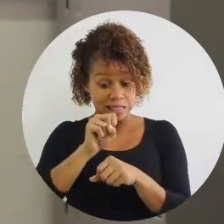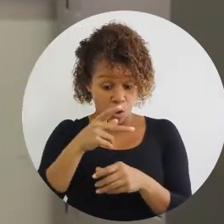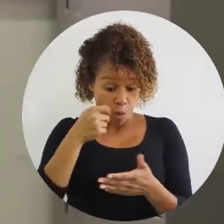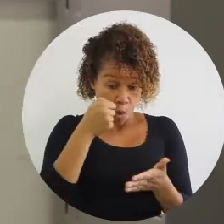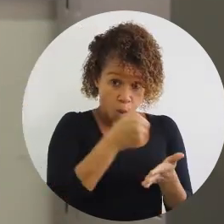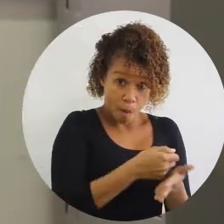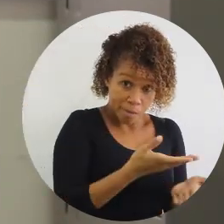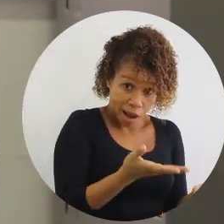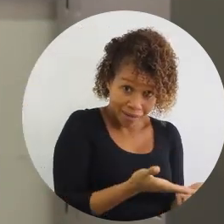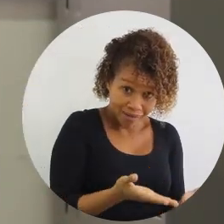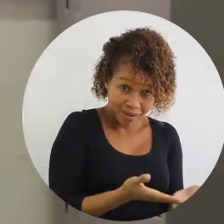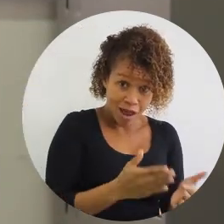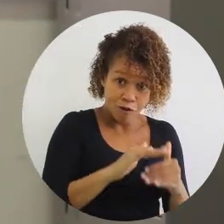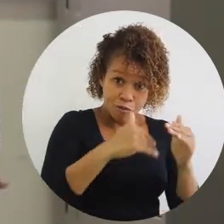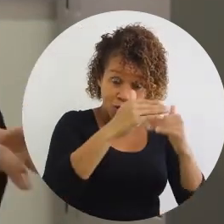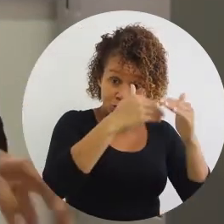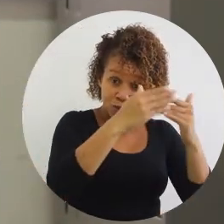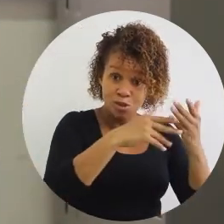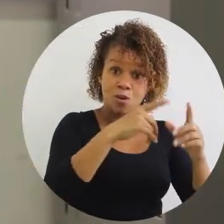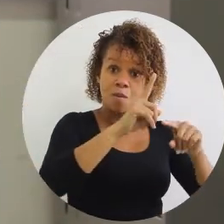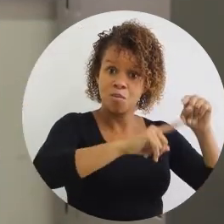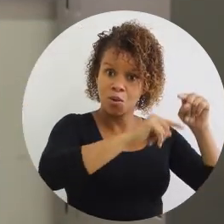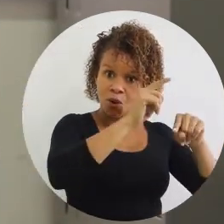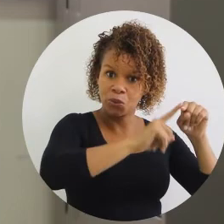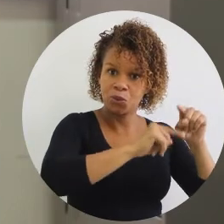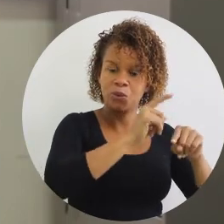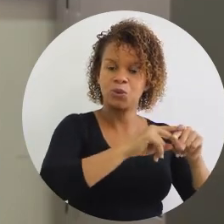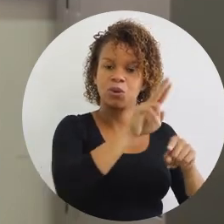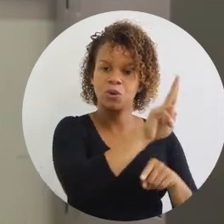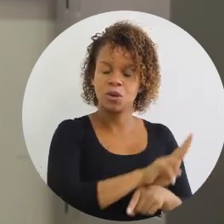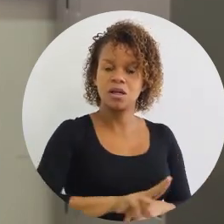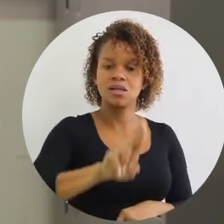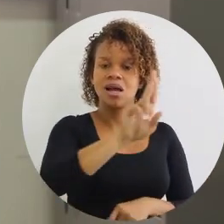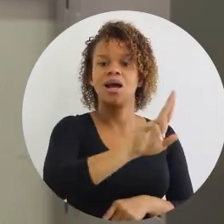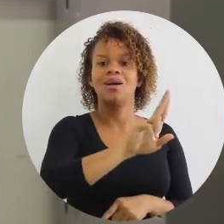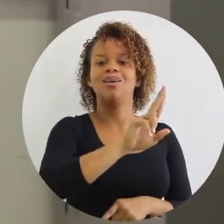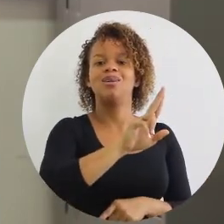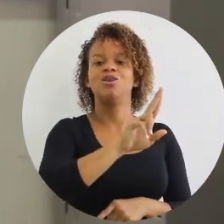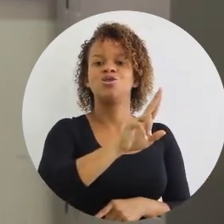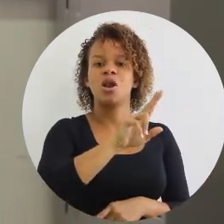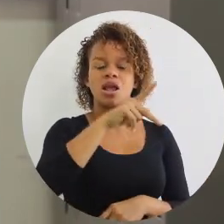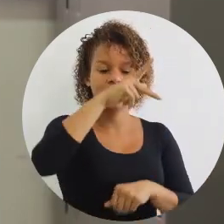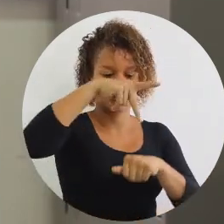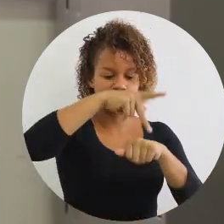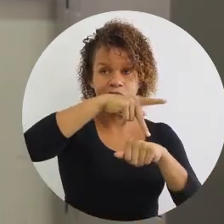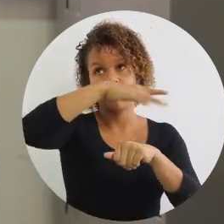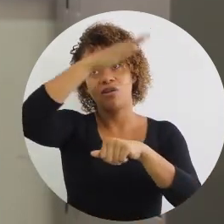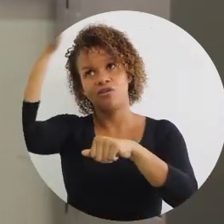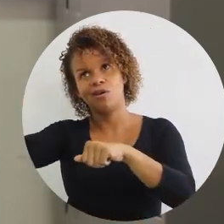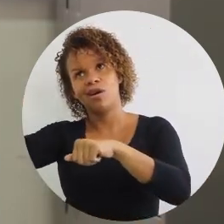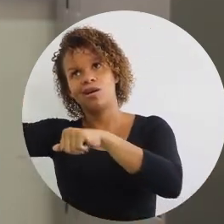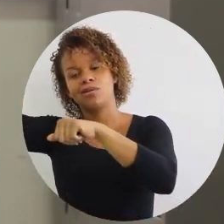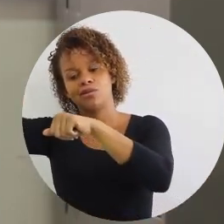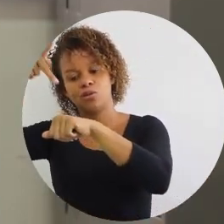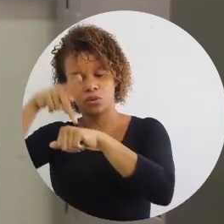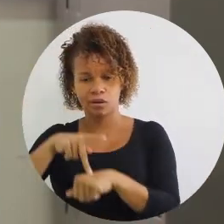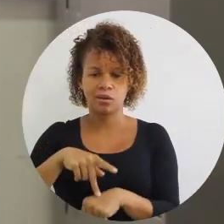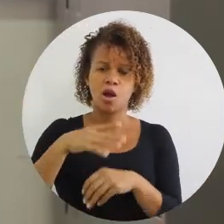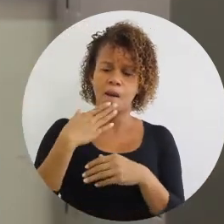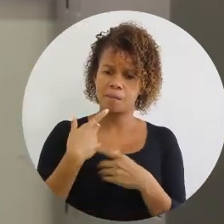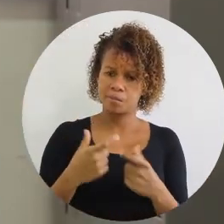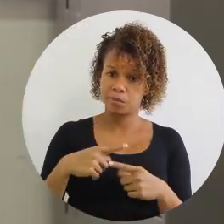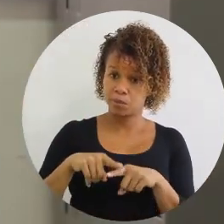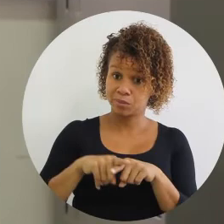eu vou produzir um produto que usando essa matéria-prima que ele será exportado, eu posso solicitar também